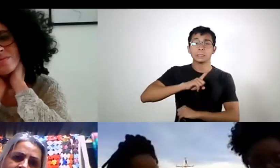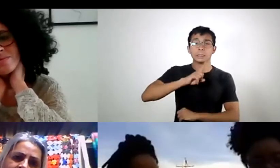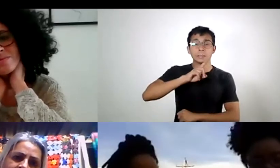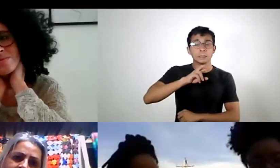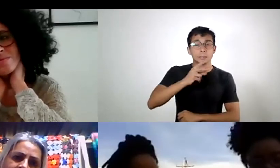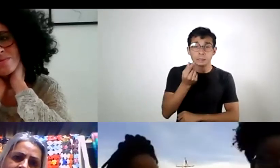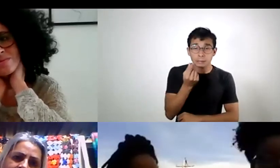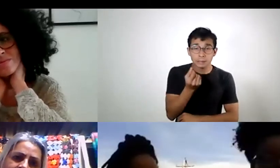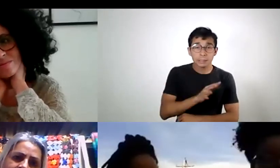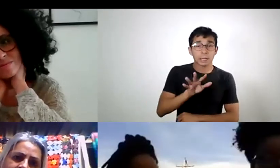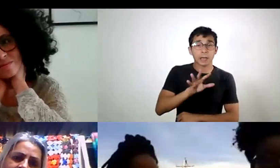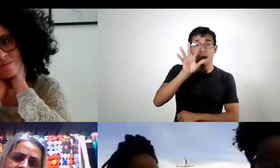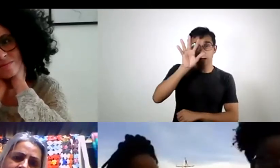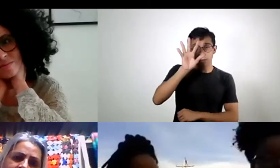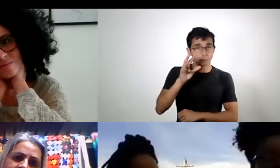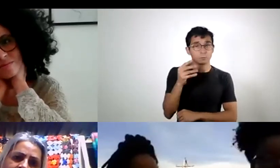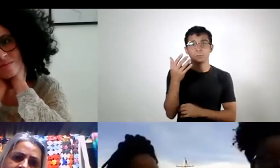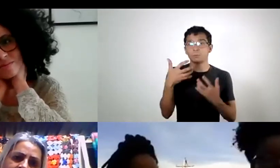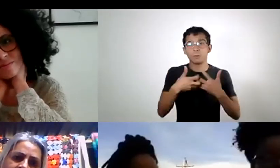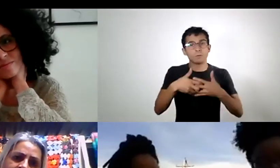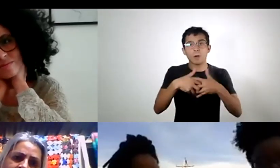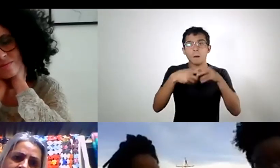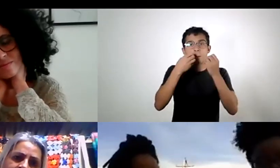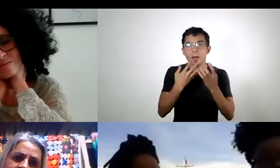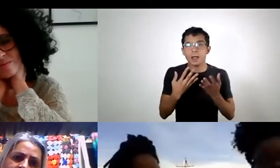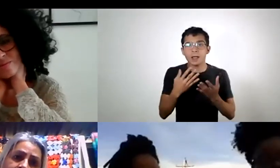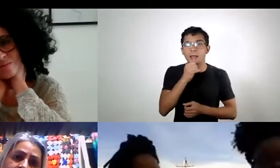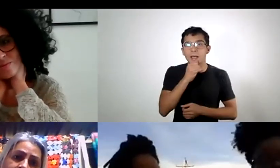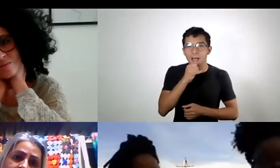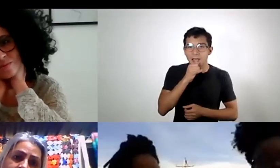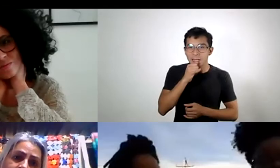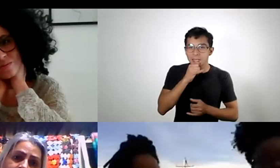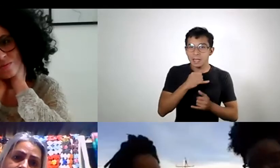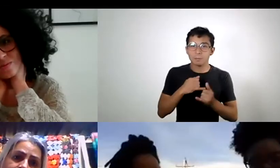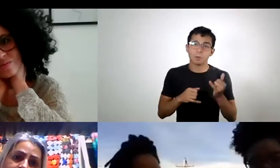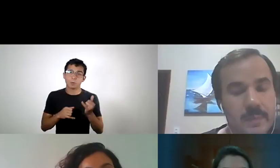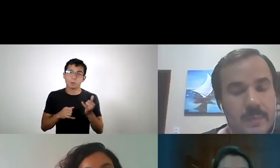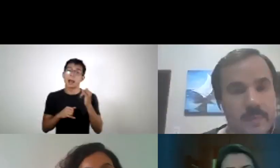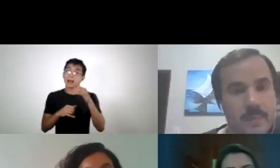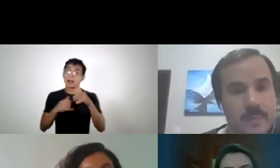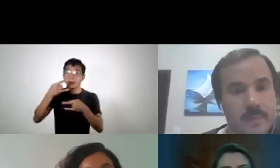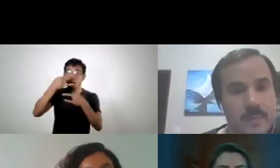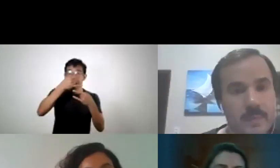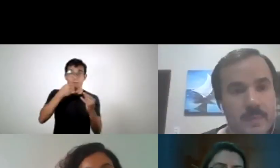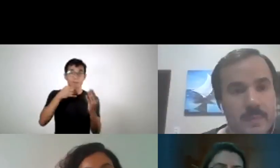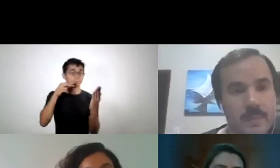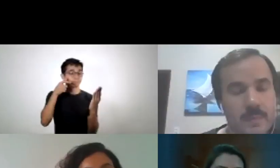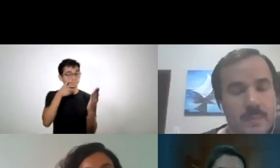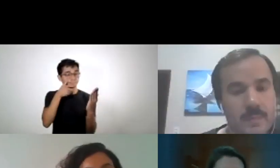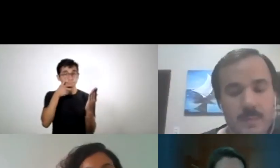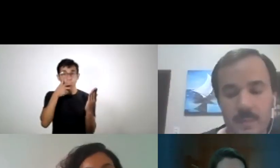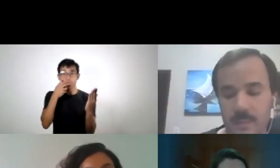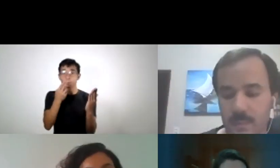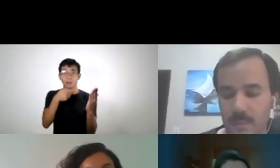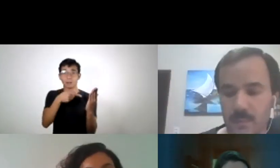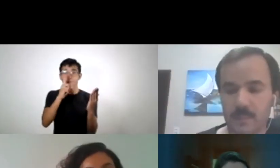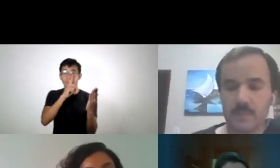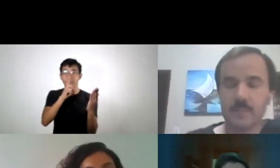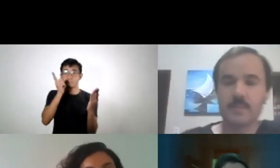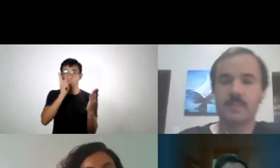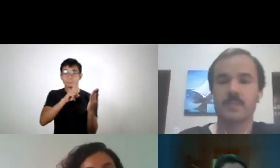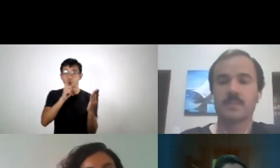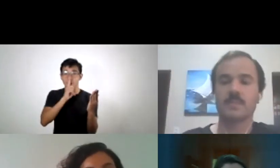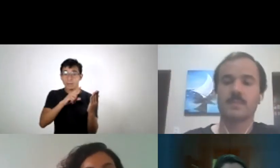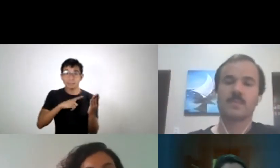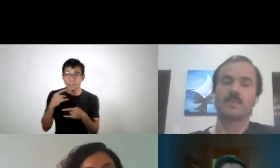a gente, por exemplo, assistir uma live. Tem muitas coisas acontecendo, muitas lives interessantes, mas a